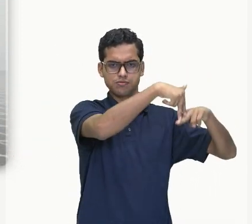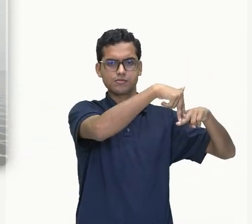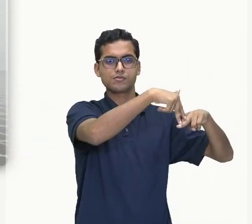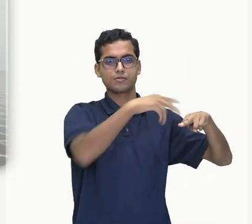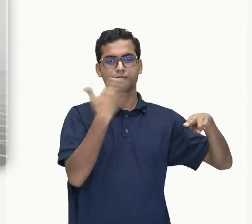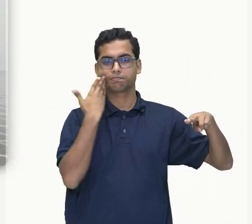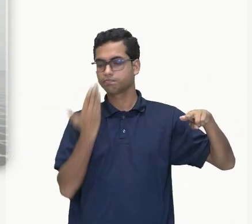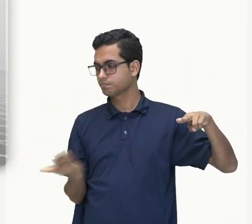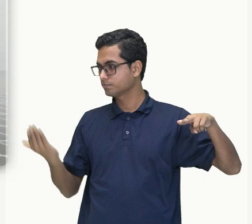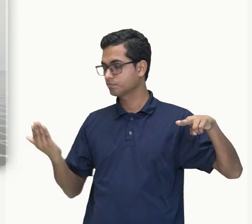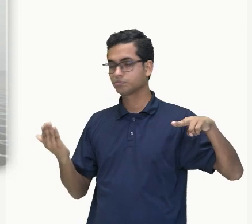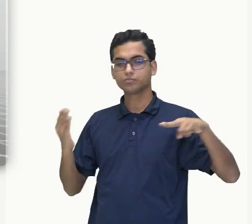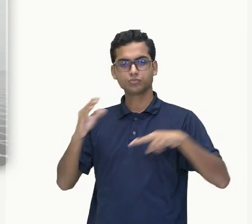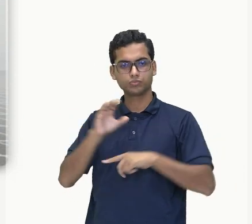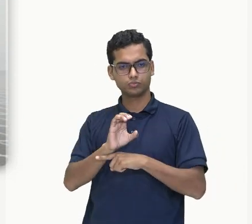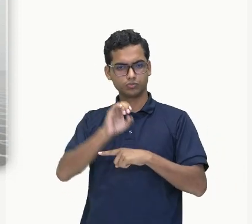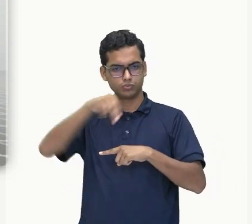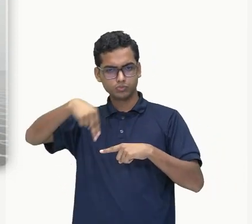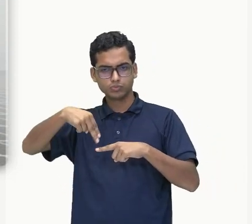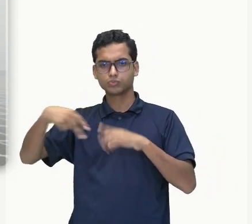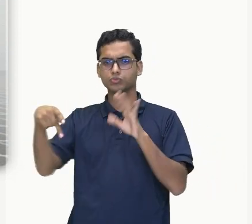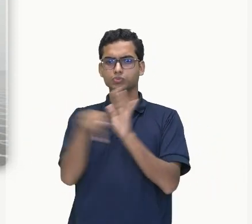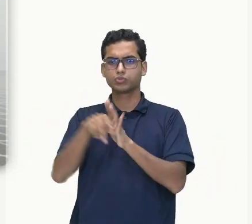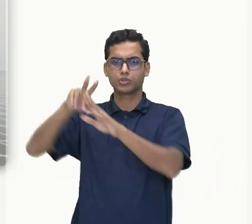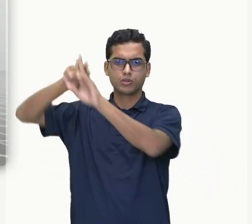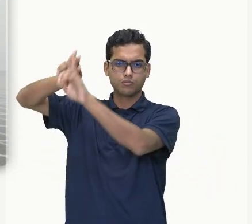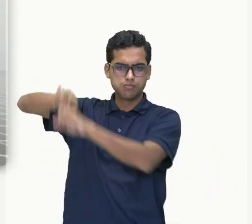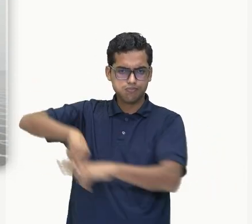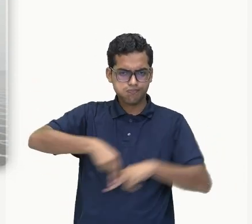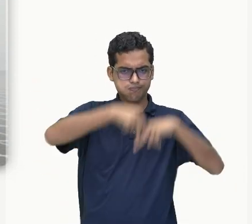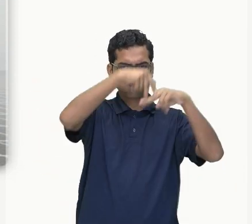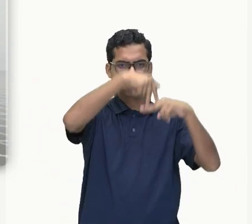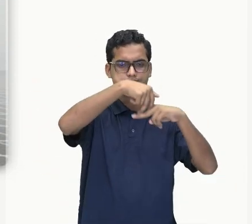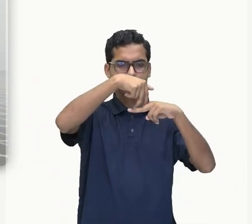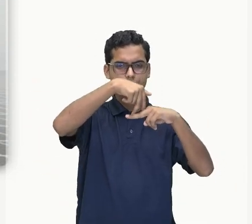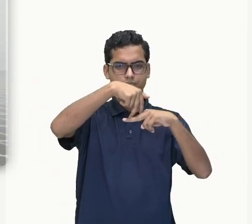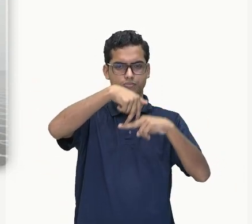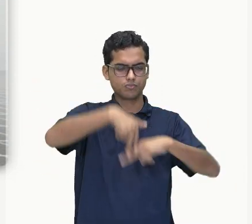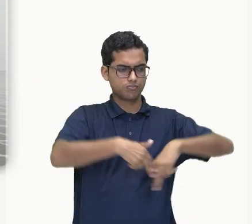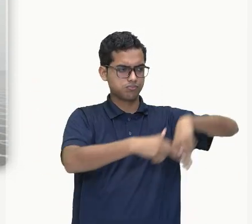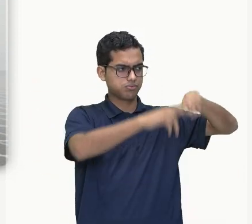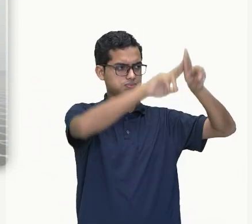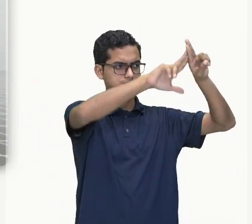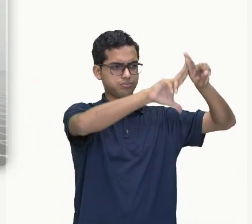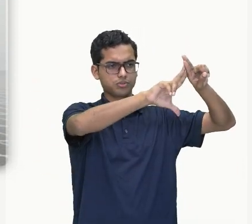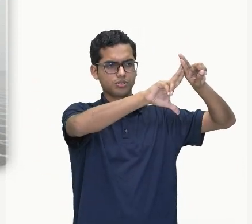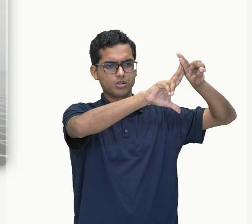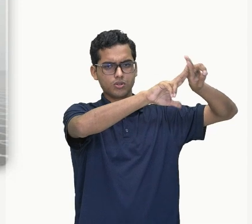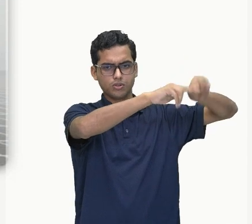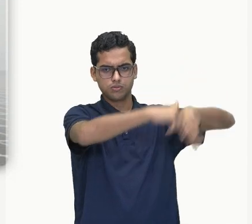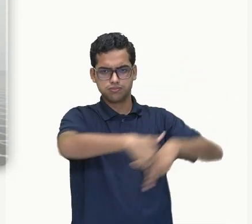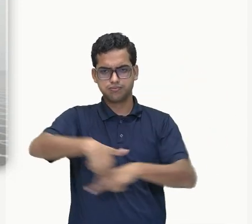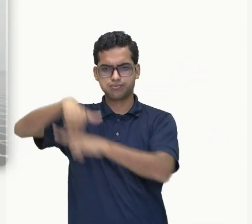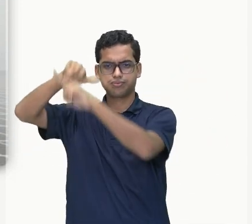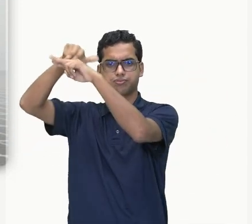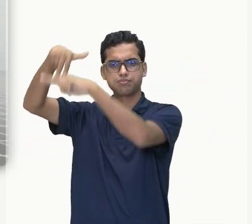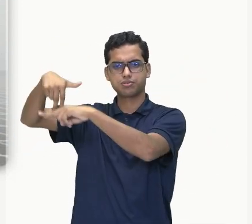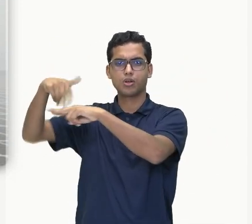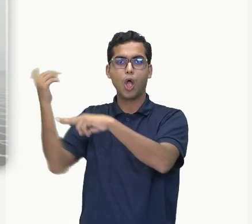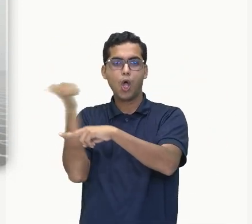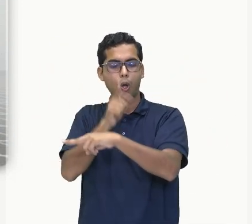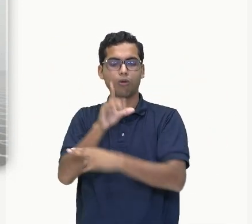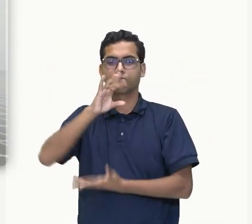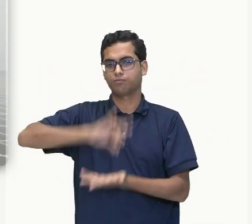energia é transformada em energia cinética e vai fazer com que esse corpo, esse objeto, tenha força suficiente para chegar ao outro